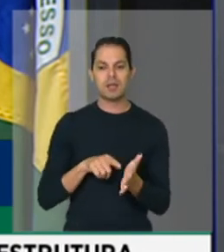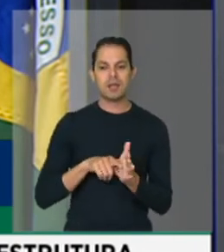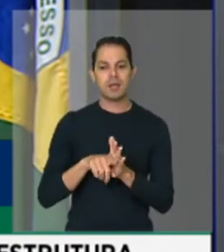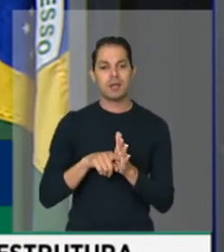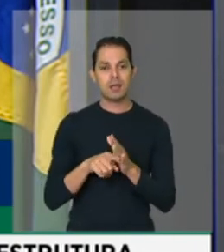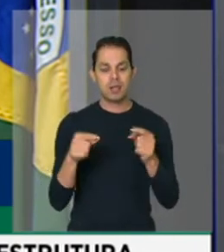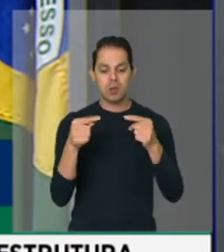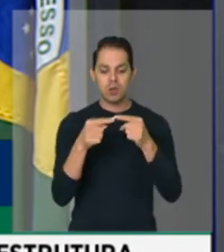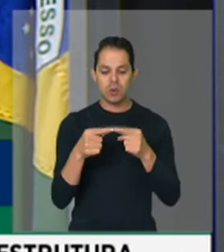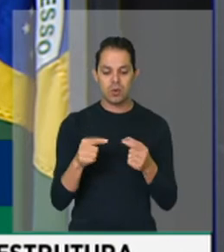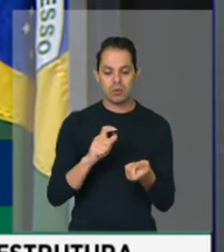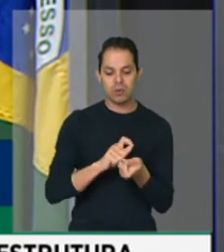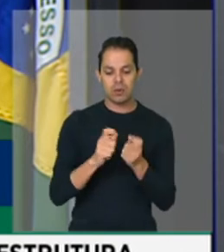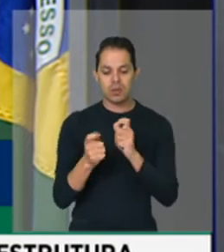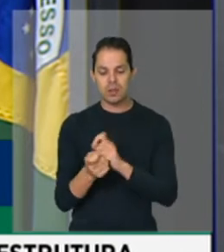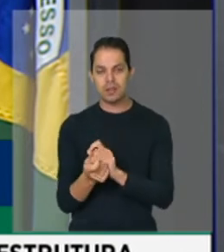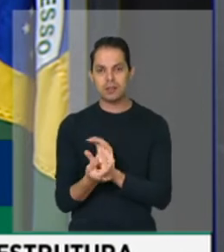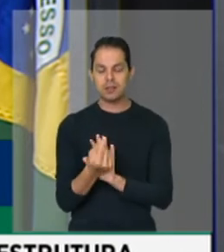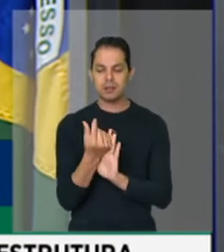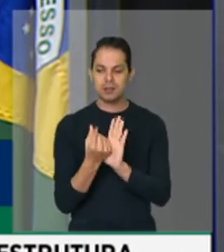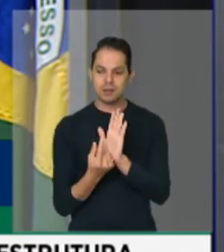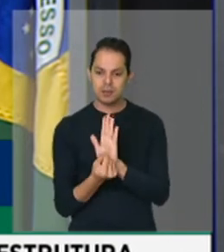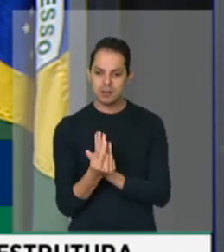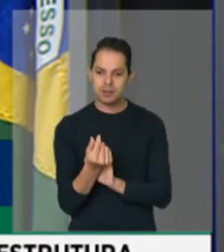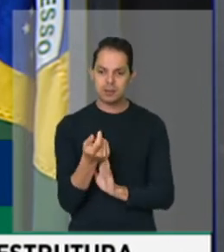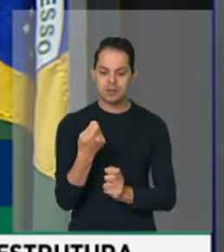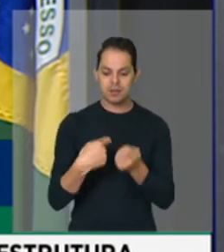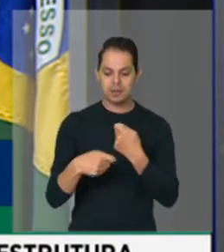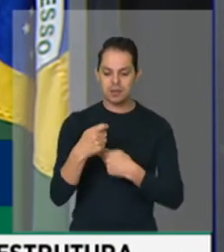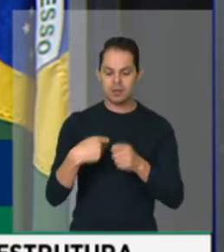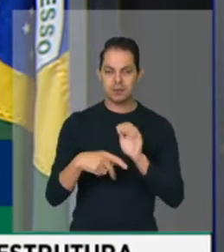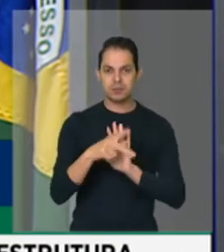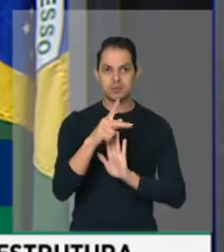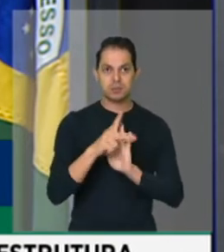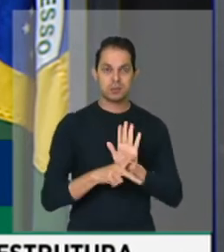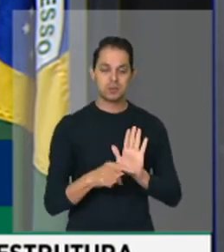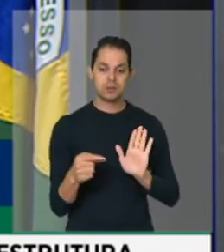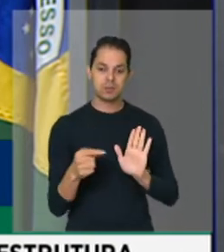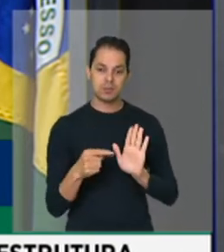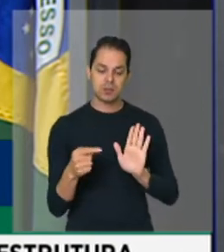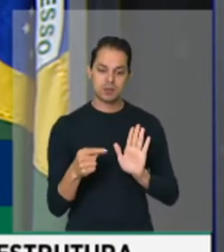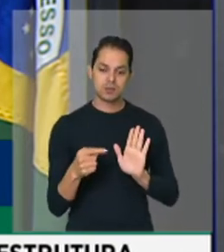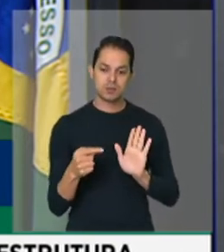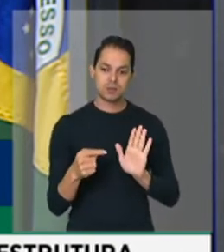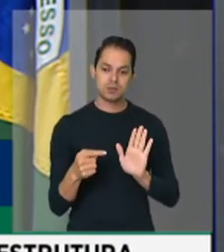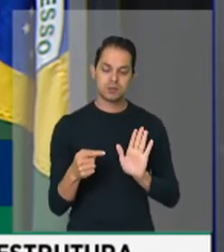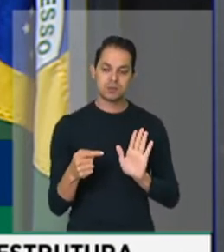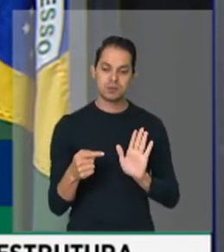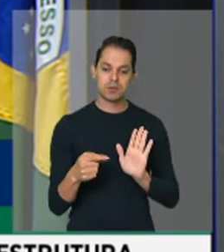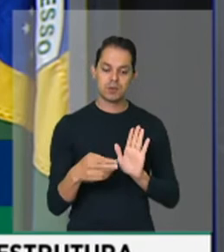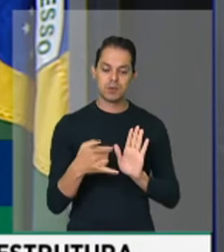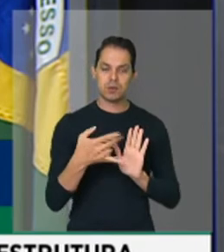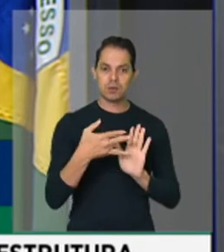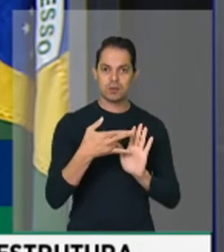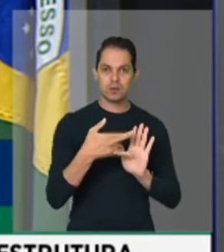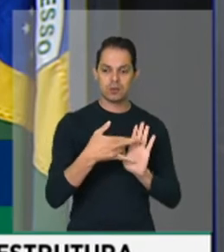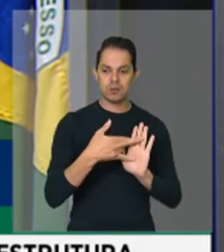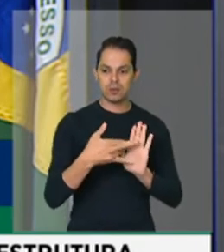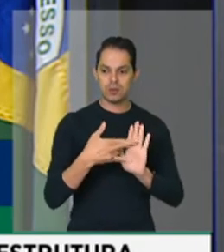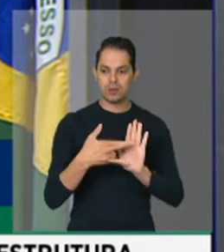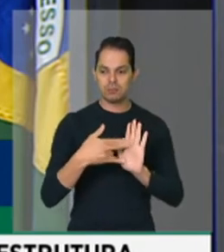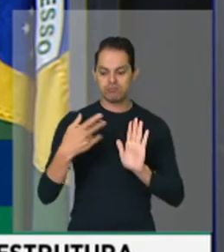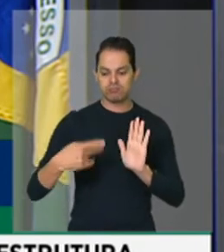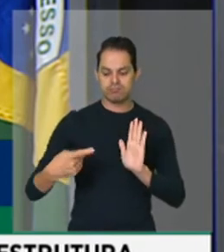compatibilidade e adequação orçamentária e financeira do projeto, conforme reza o nosso regimento interno da